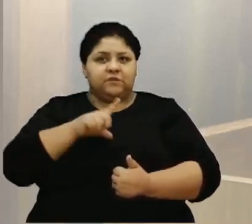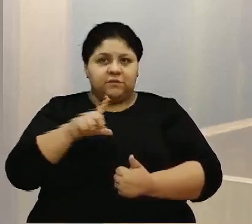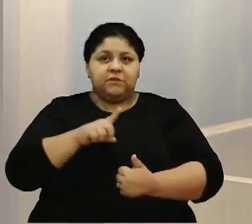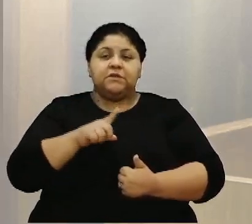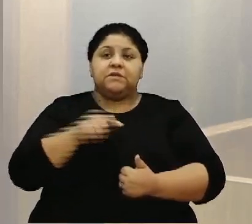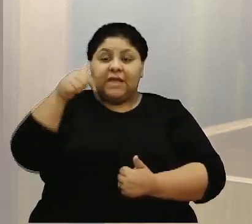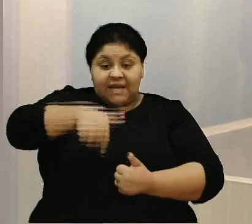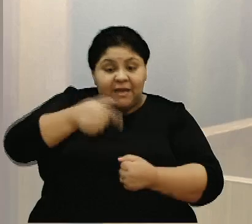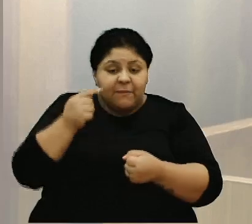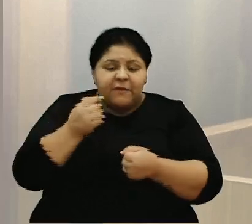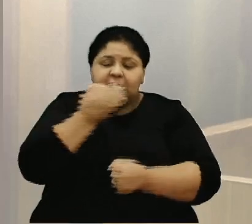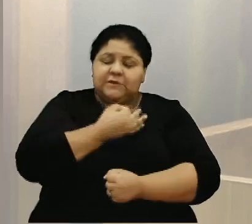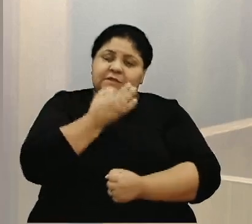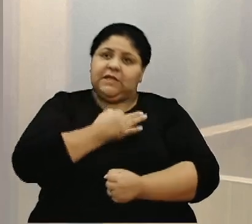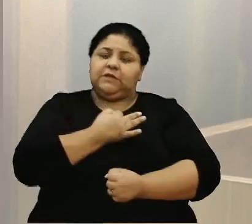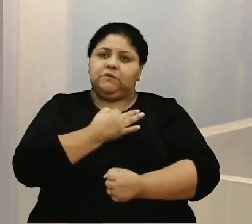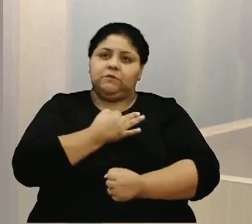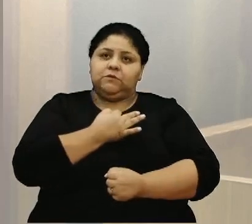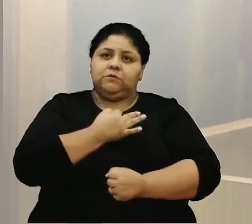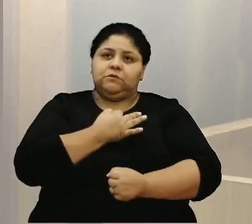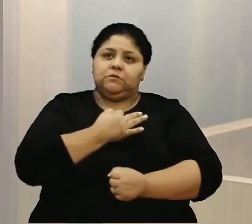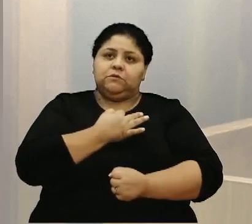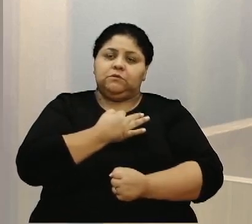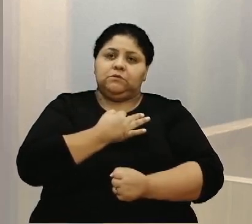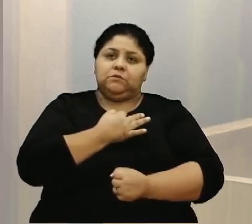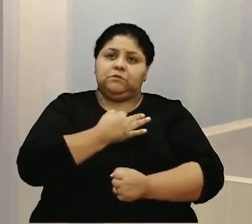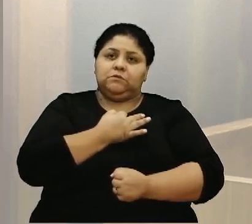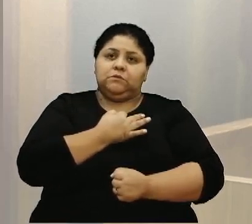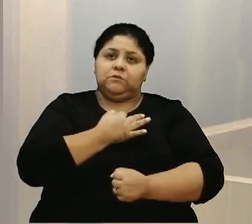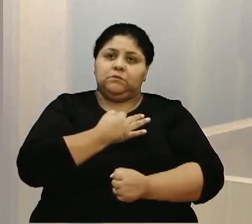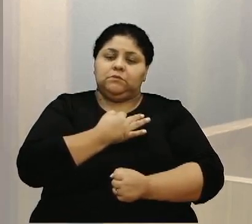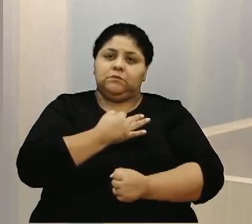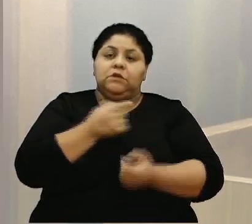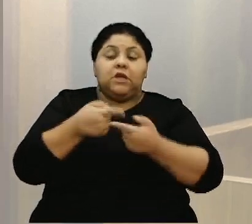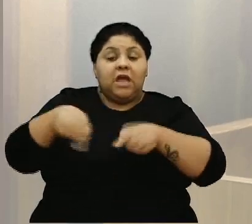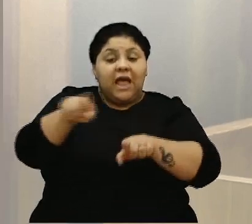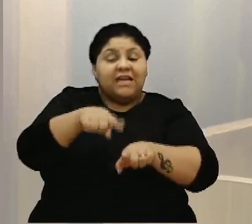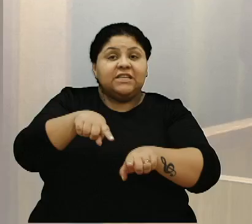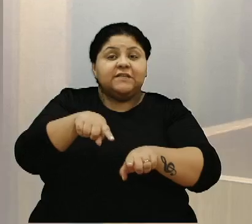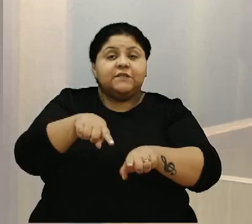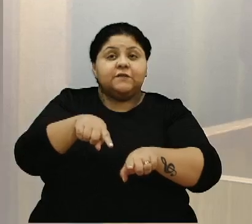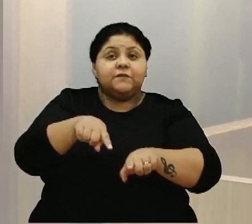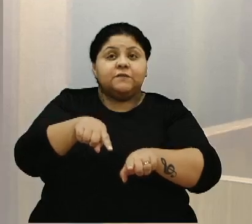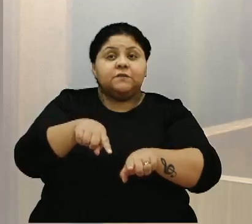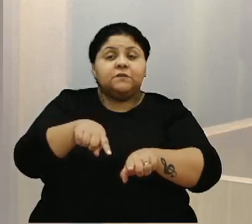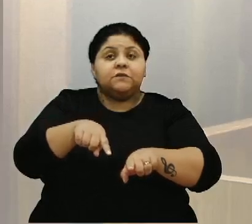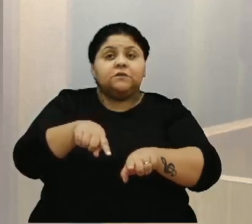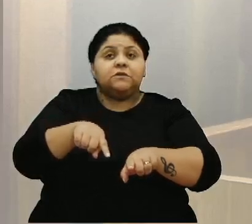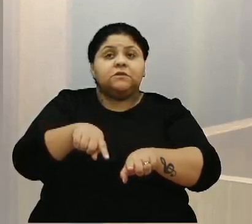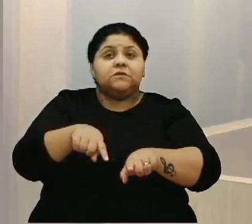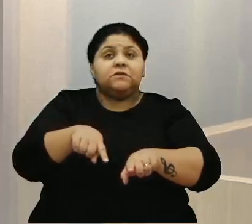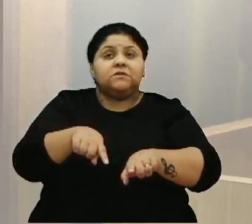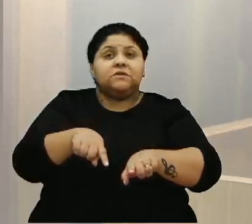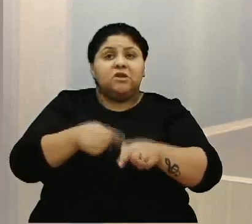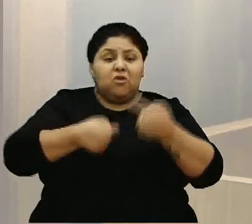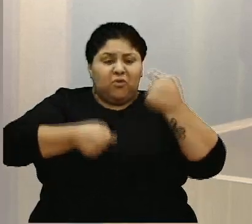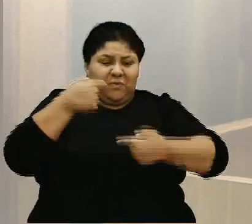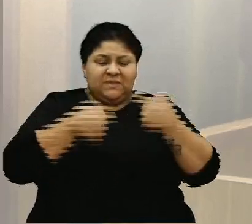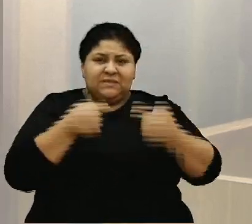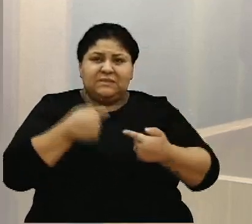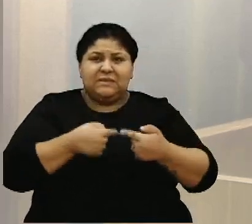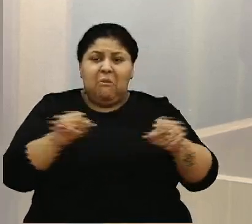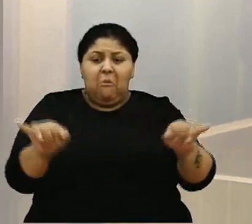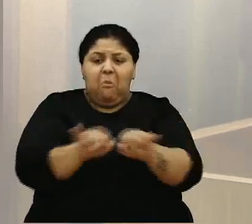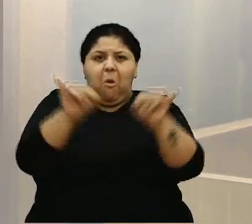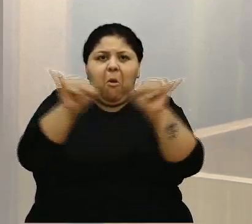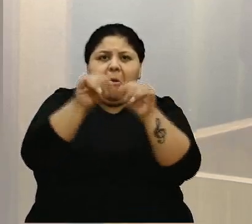aqui para a cidade de Caxias do Sul, e especificamente, a gente está ainda numa disputa mesquinha